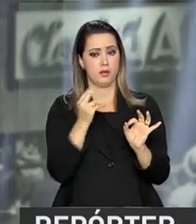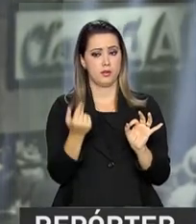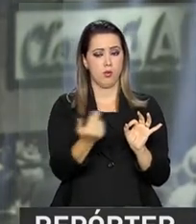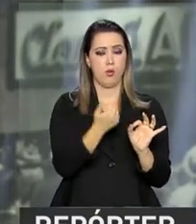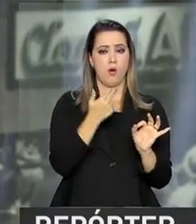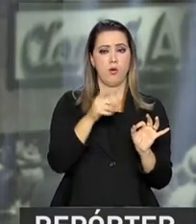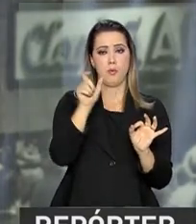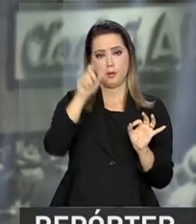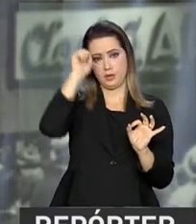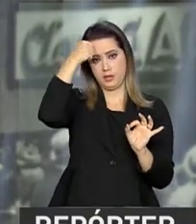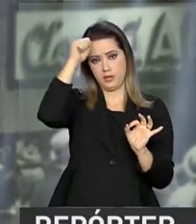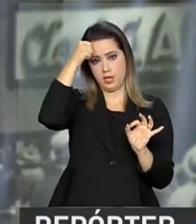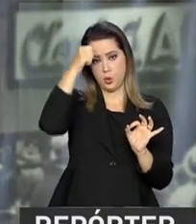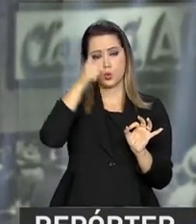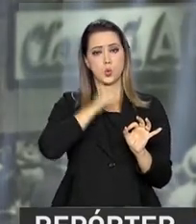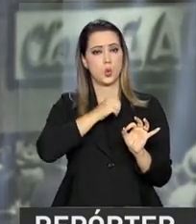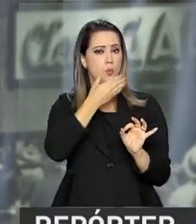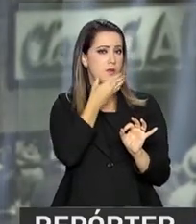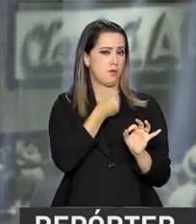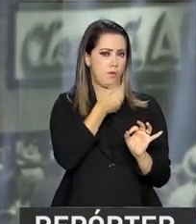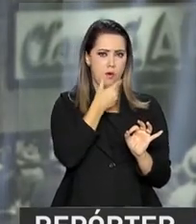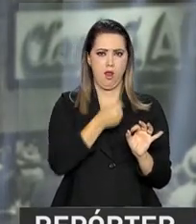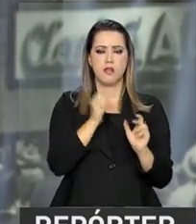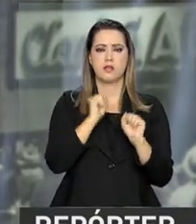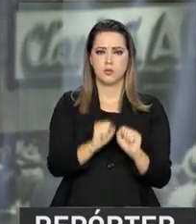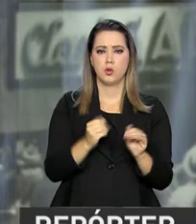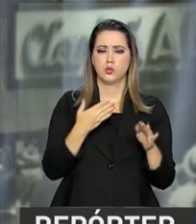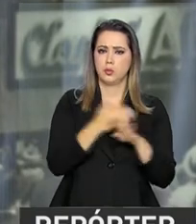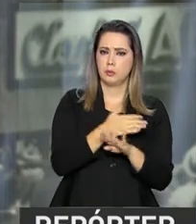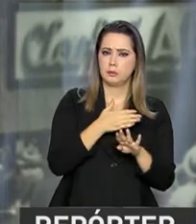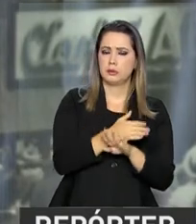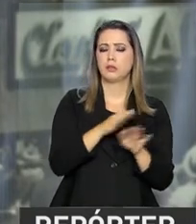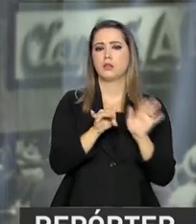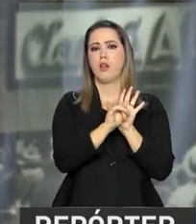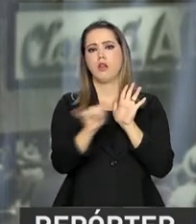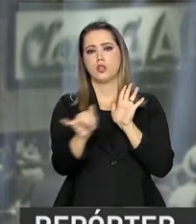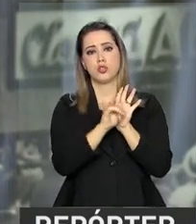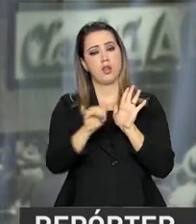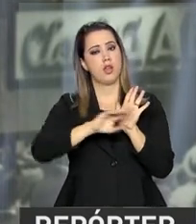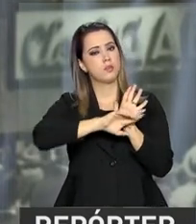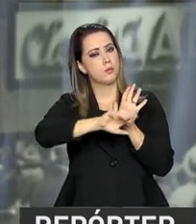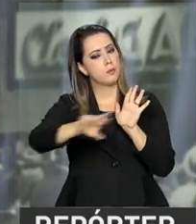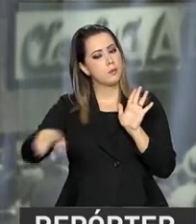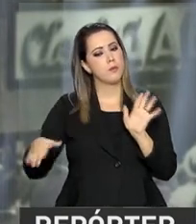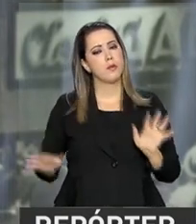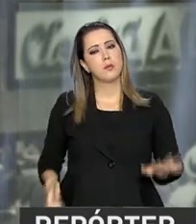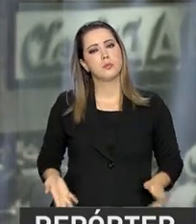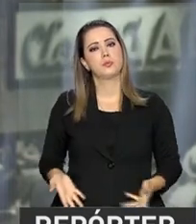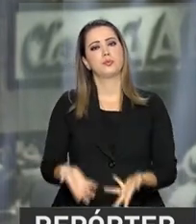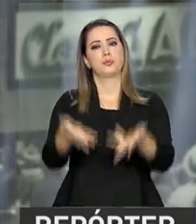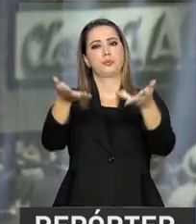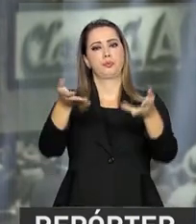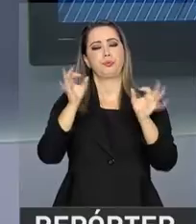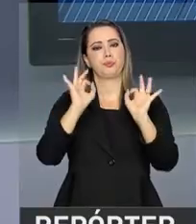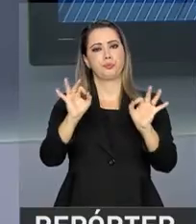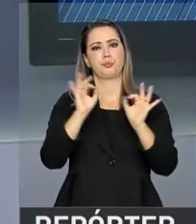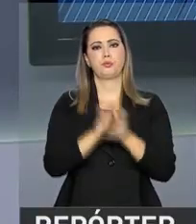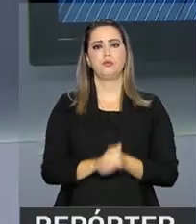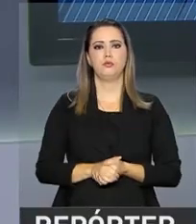espaço para amigos negros ou seja você um conjunto de editais com com as um estilo bastante efetivas